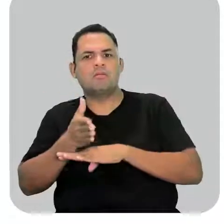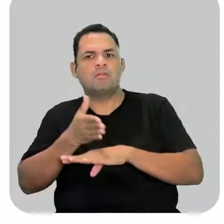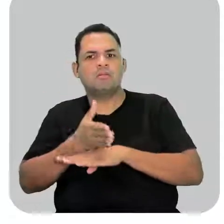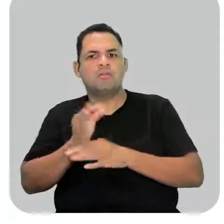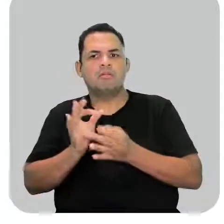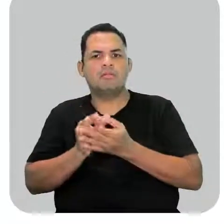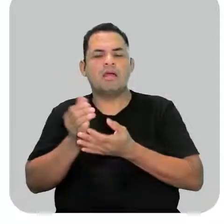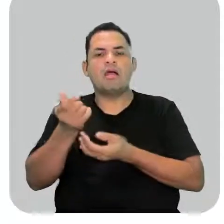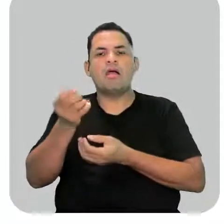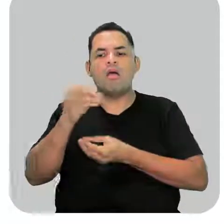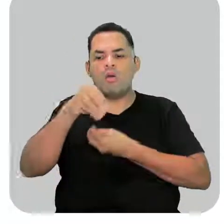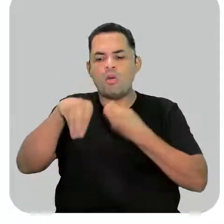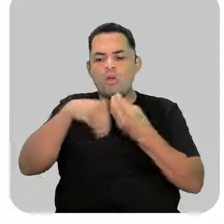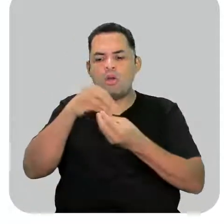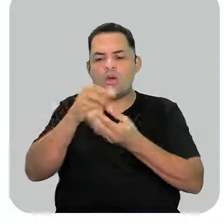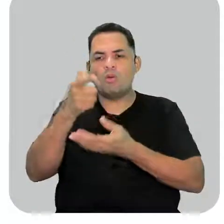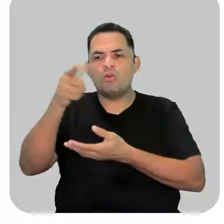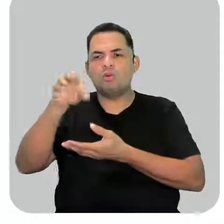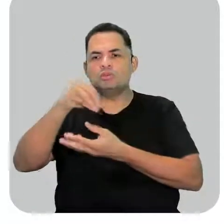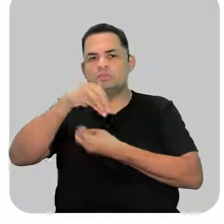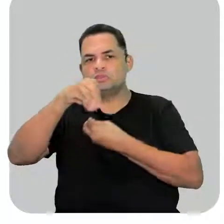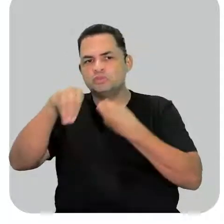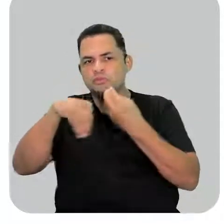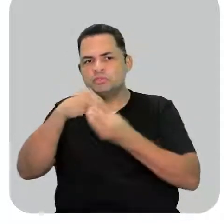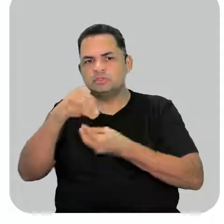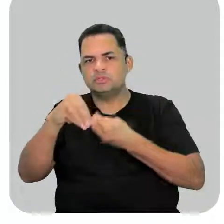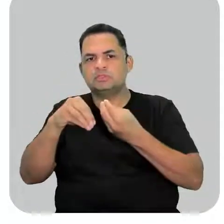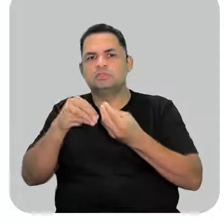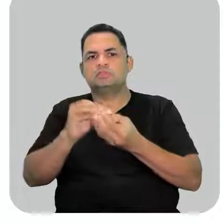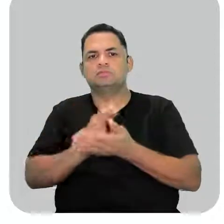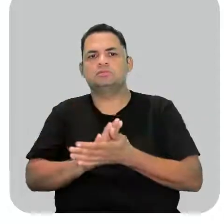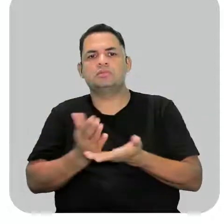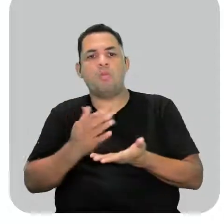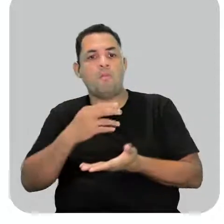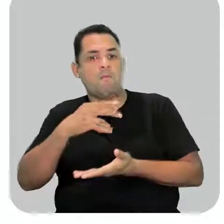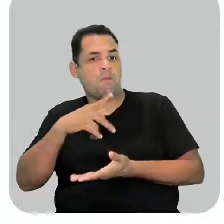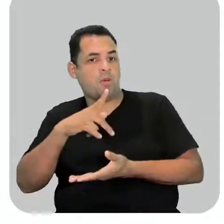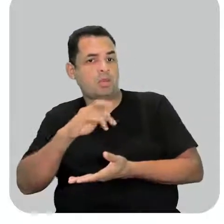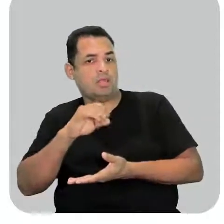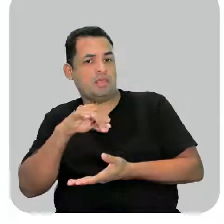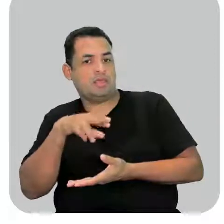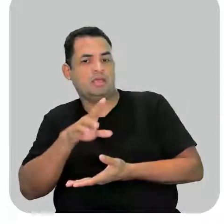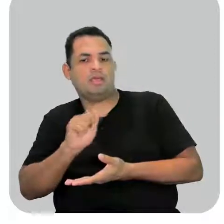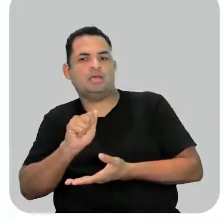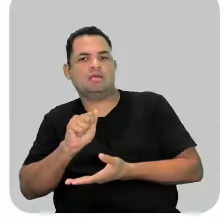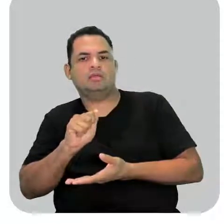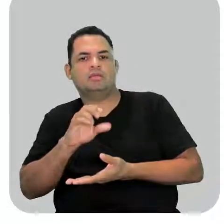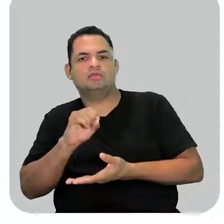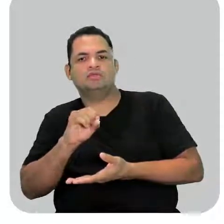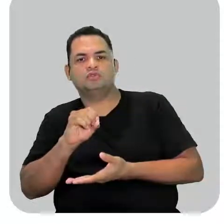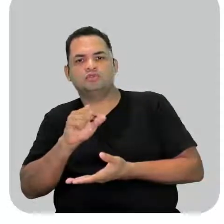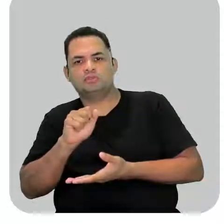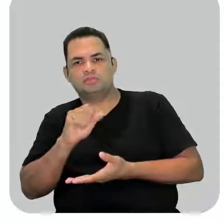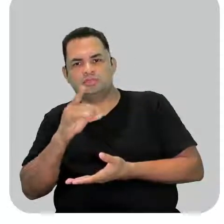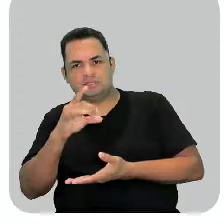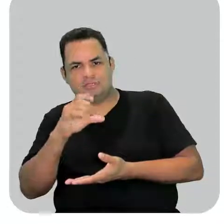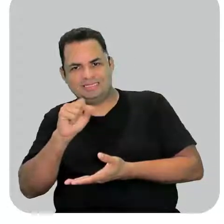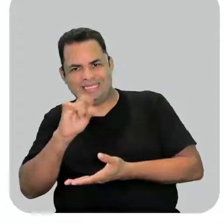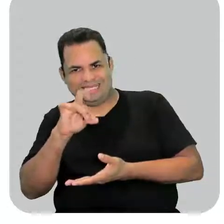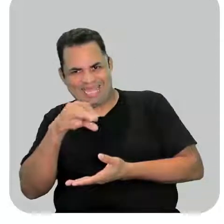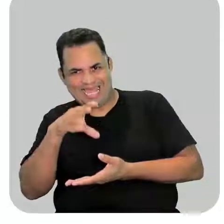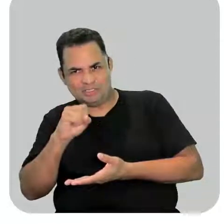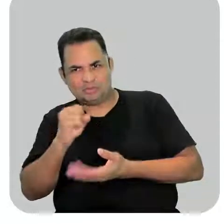da formação de outras substâncias orgânicas, como os polímeros sintéticos e